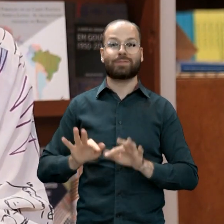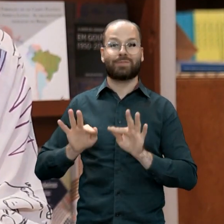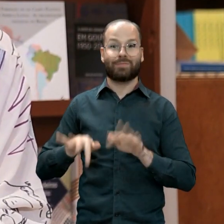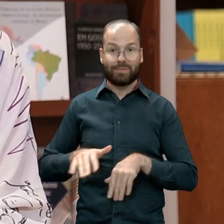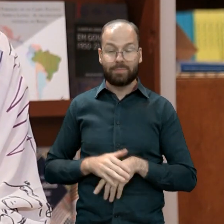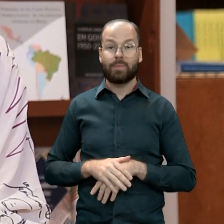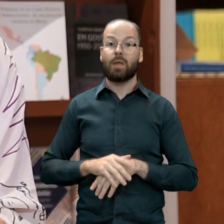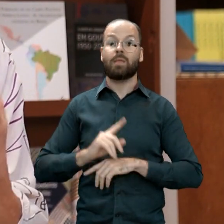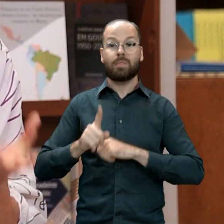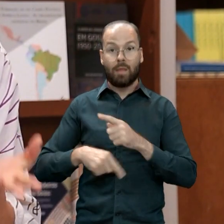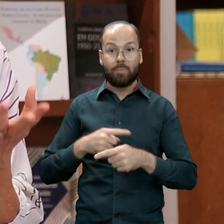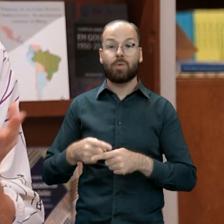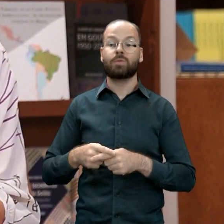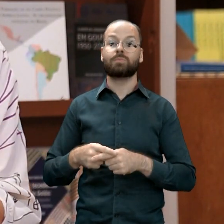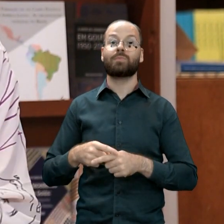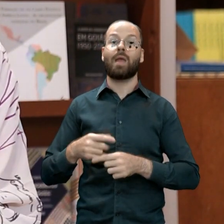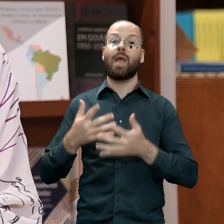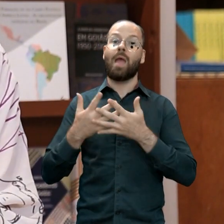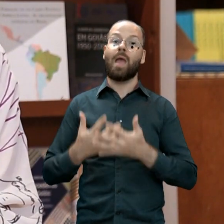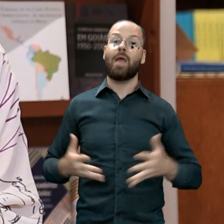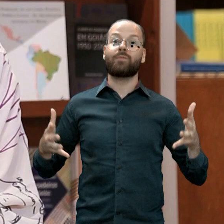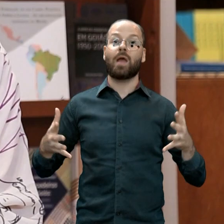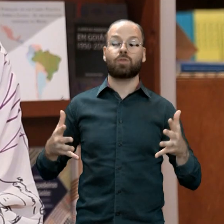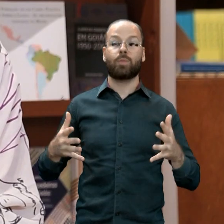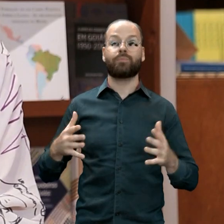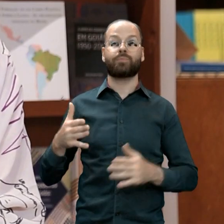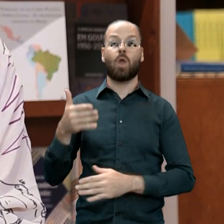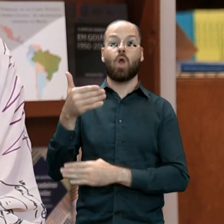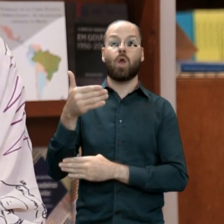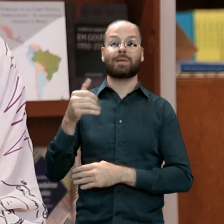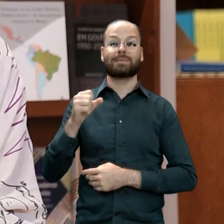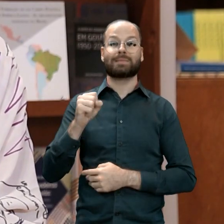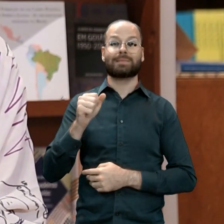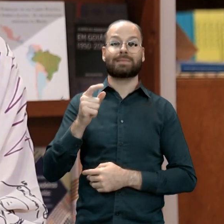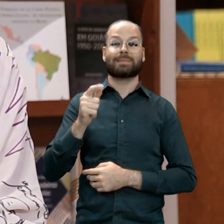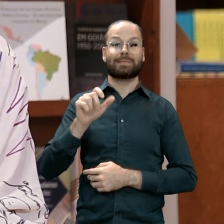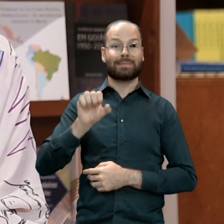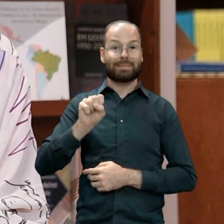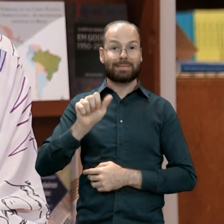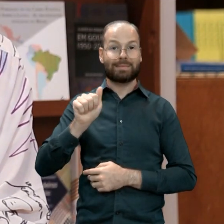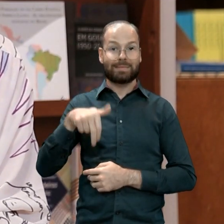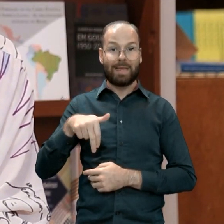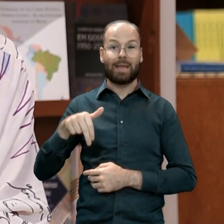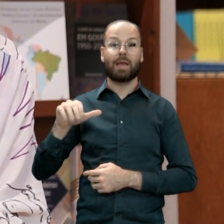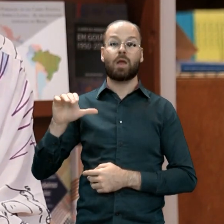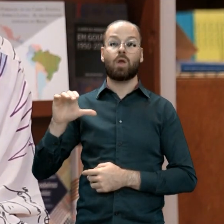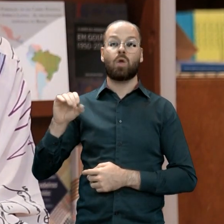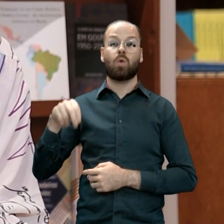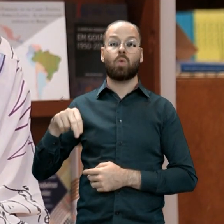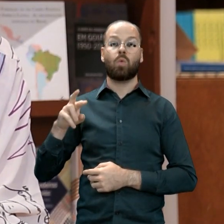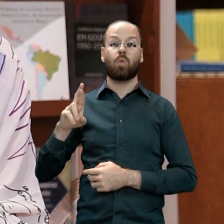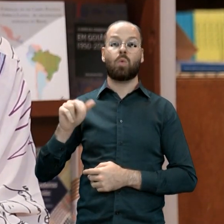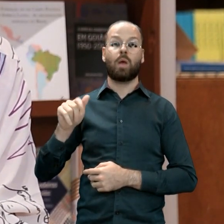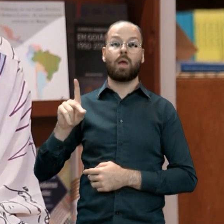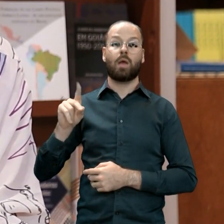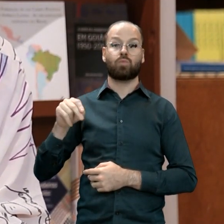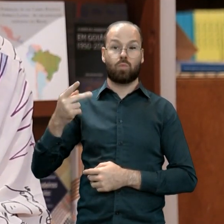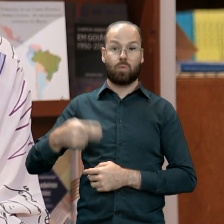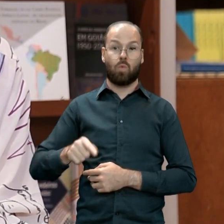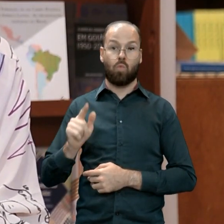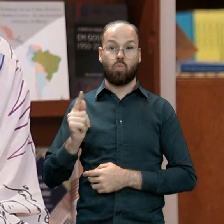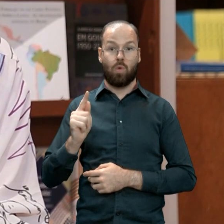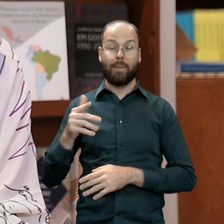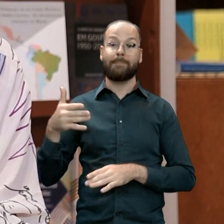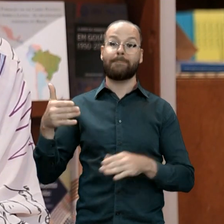tivemos um evento no hotel, o Hotel São Conrado aqui em Goiânia, com a participação da maioria